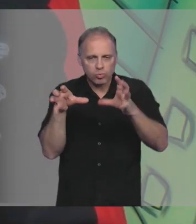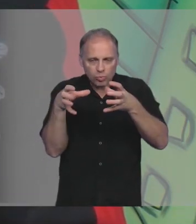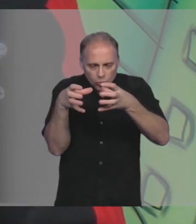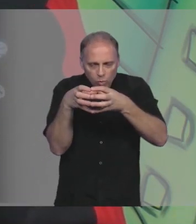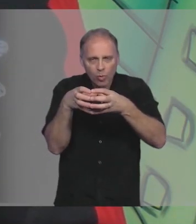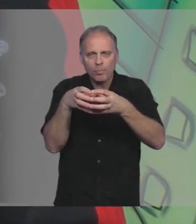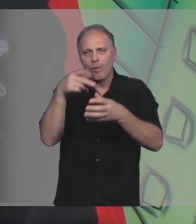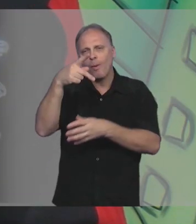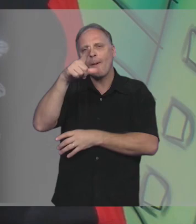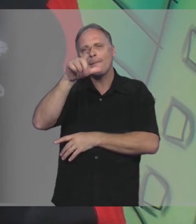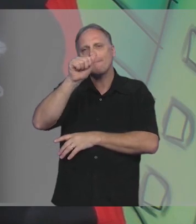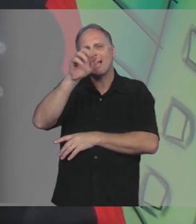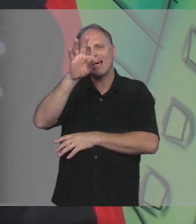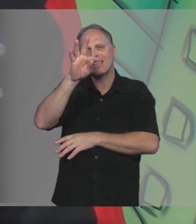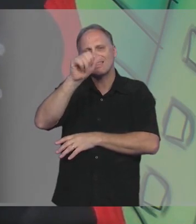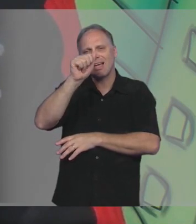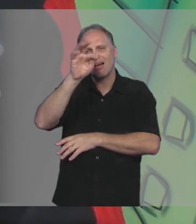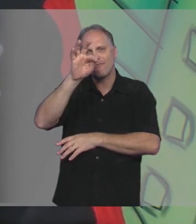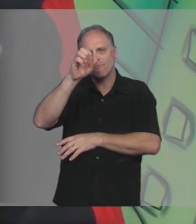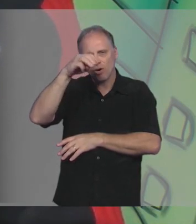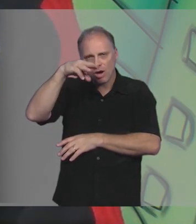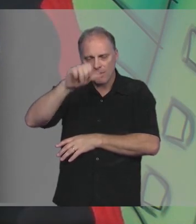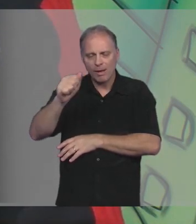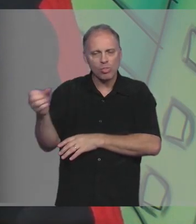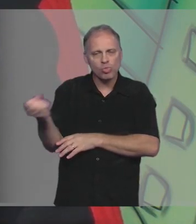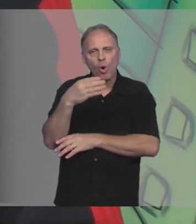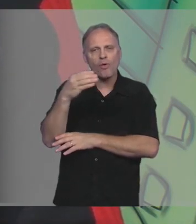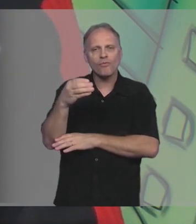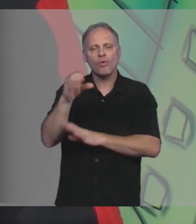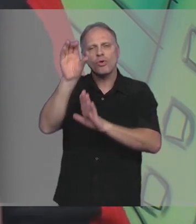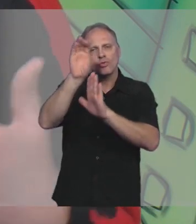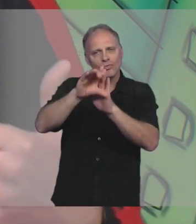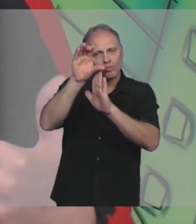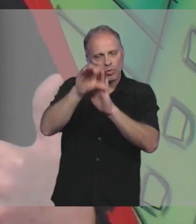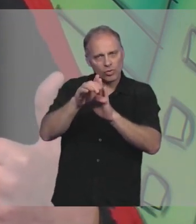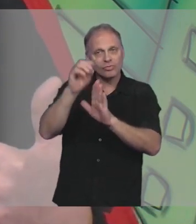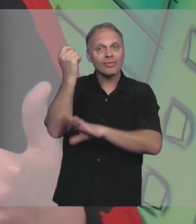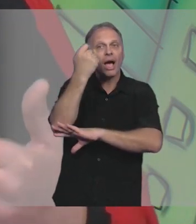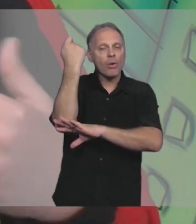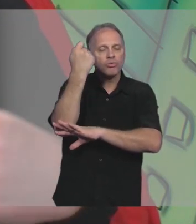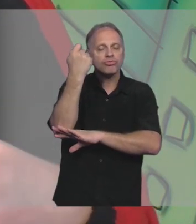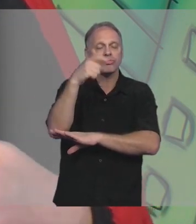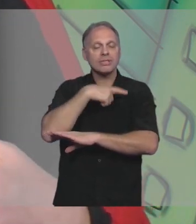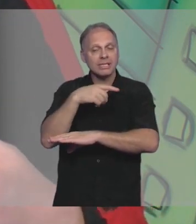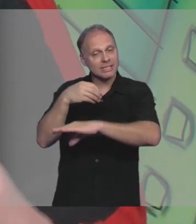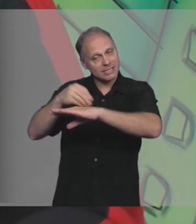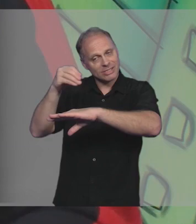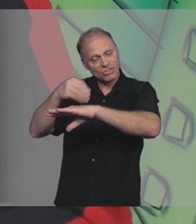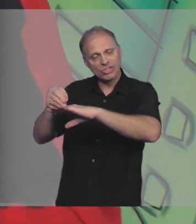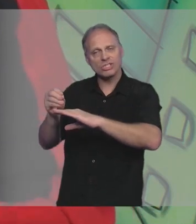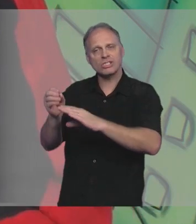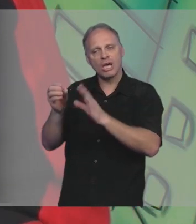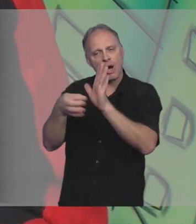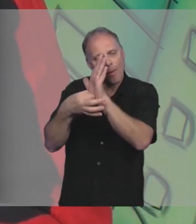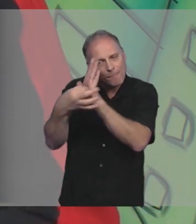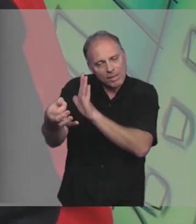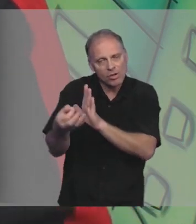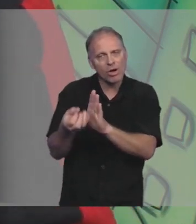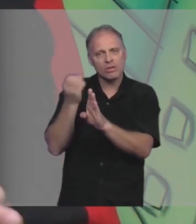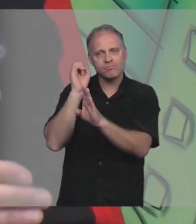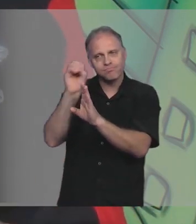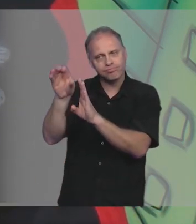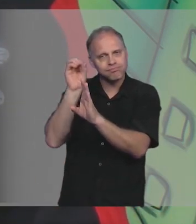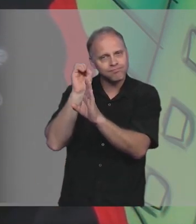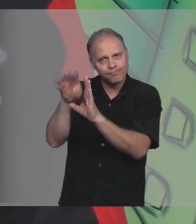que se chama o novo Referencial Curricular Gaúcho, cujas contribuições eram para serem